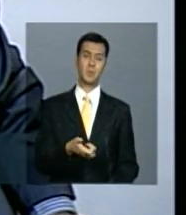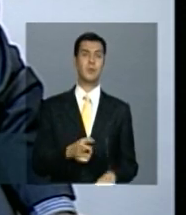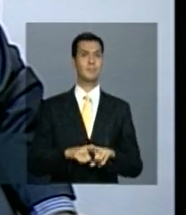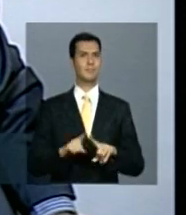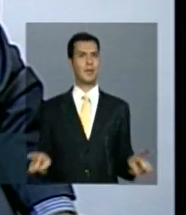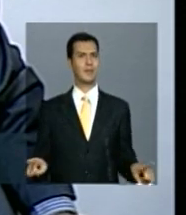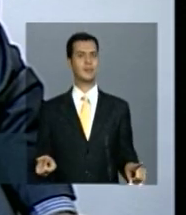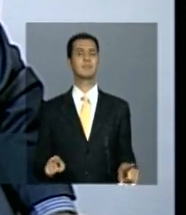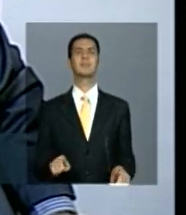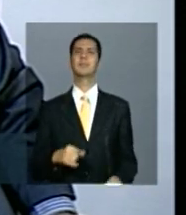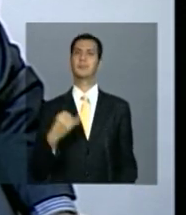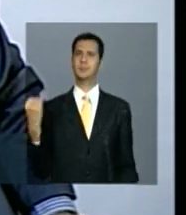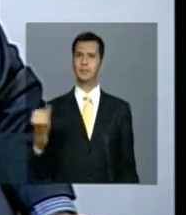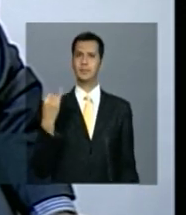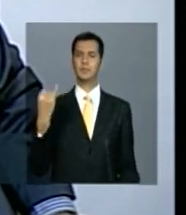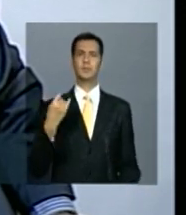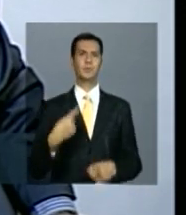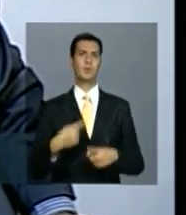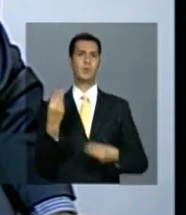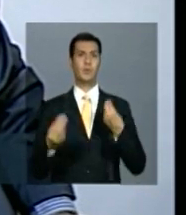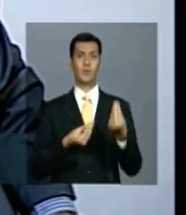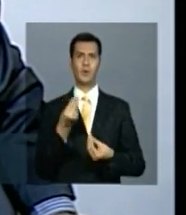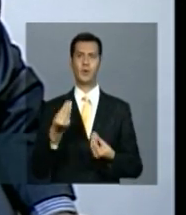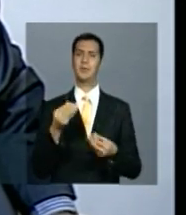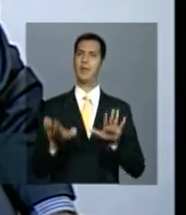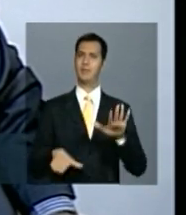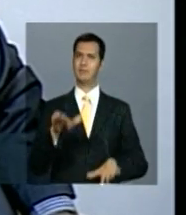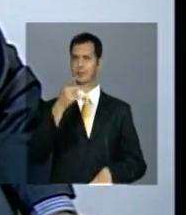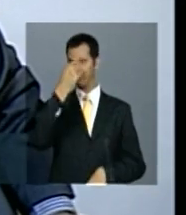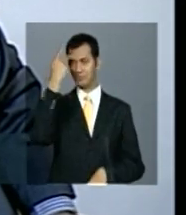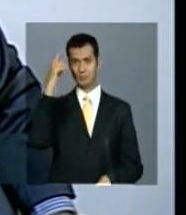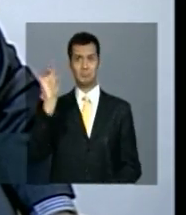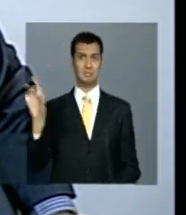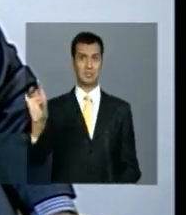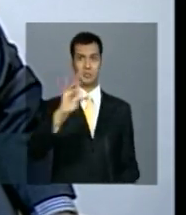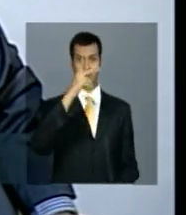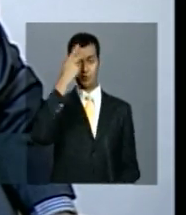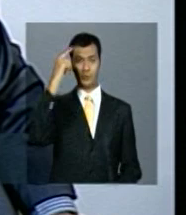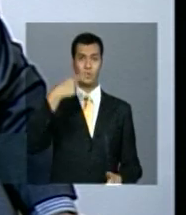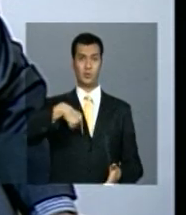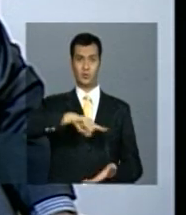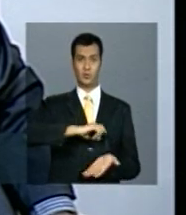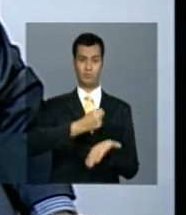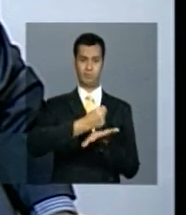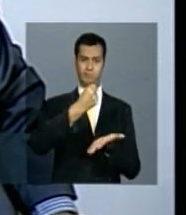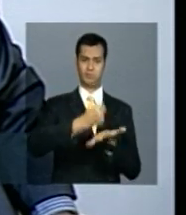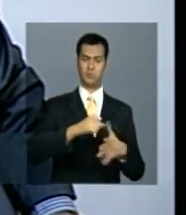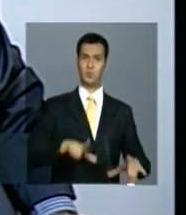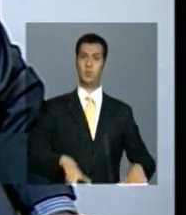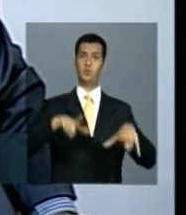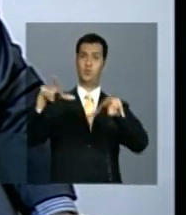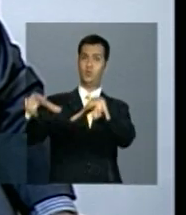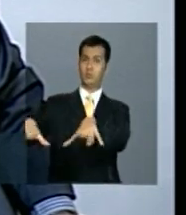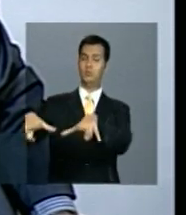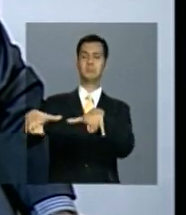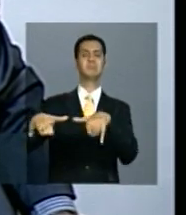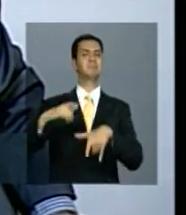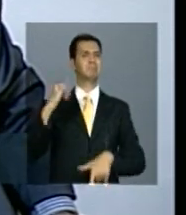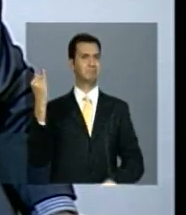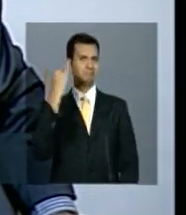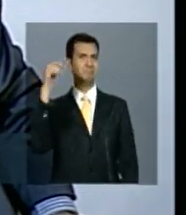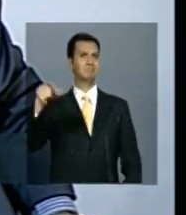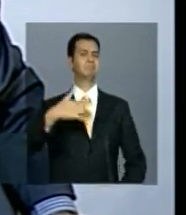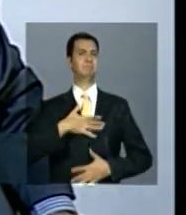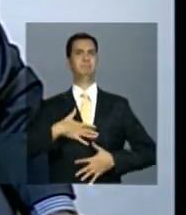o que significa fazer a entrega de documentação Civil para das pessoas né então nós temos uma ação de mutirão de